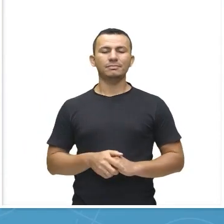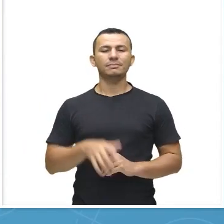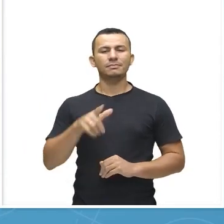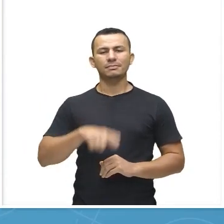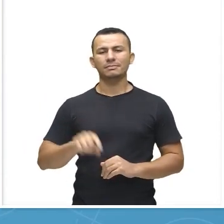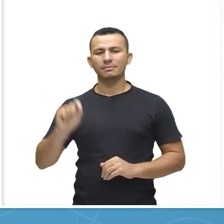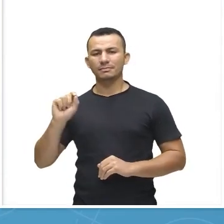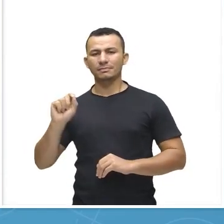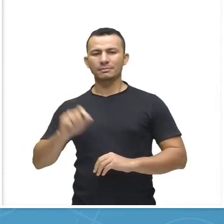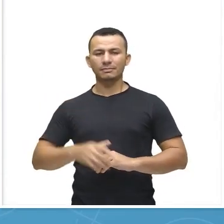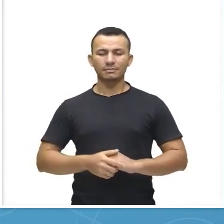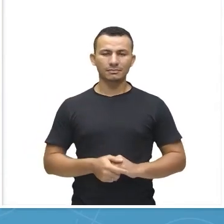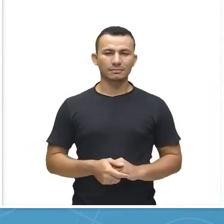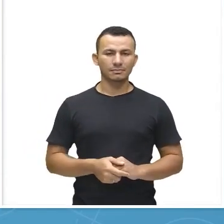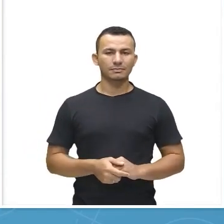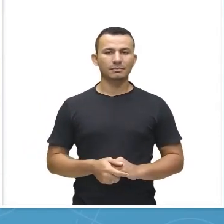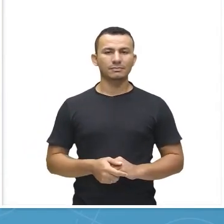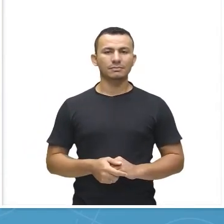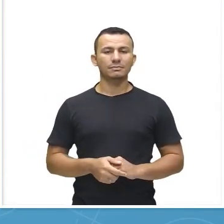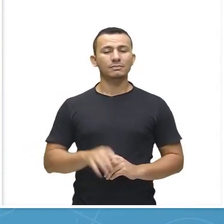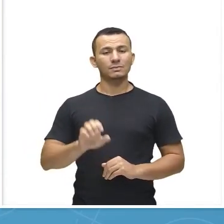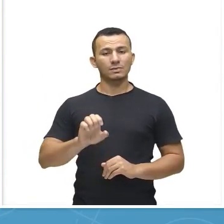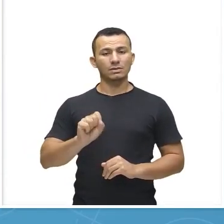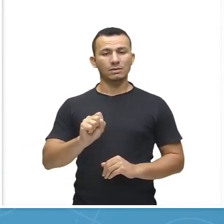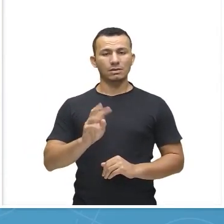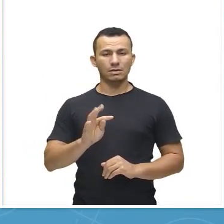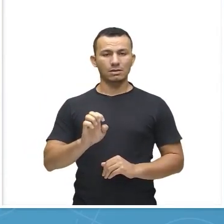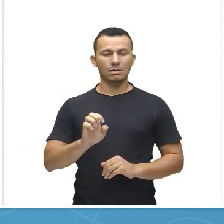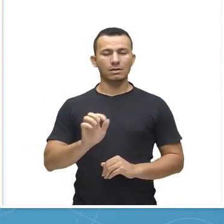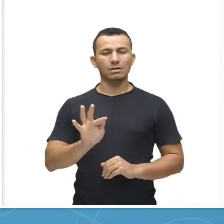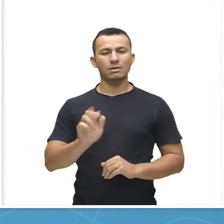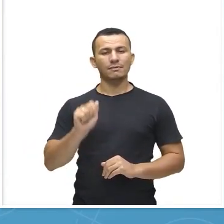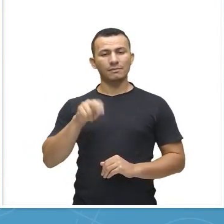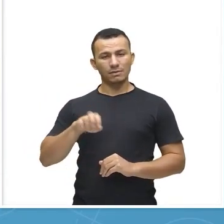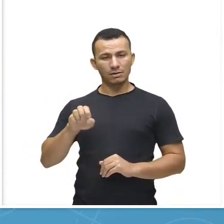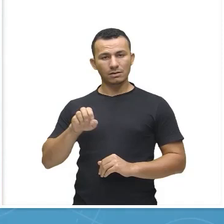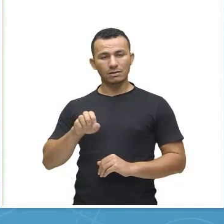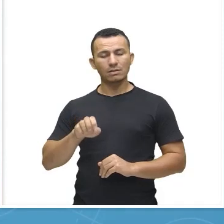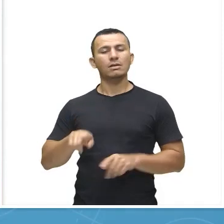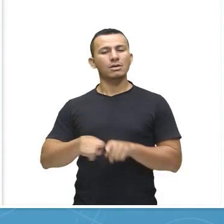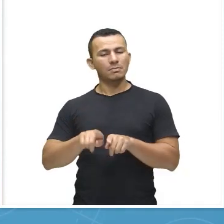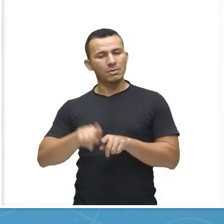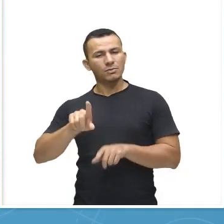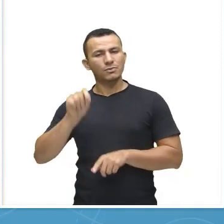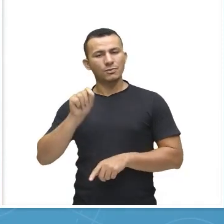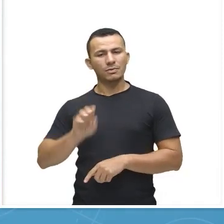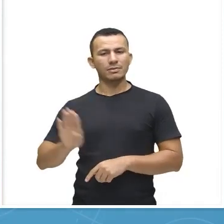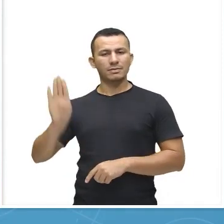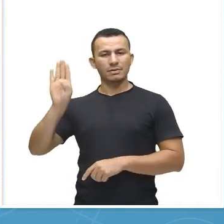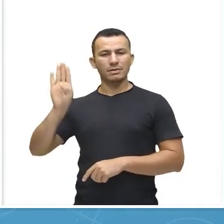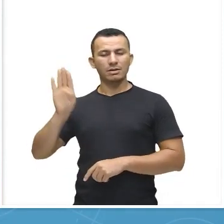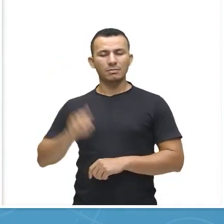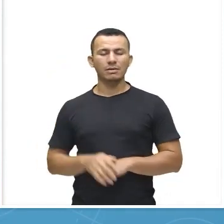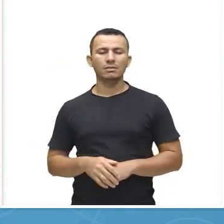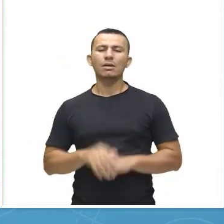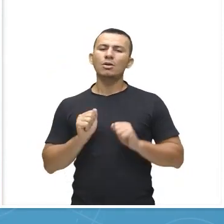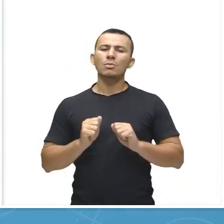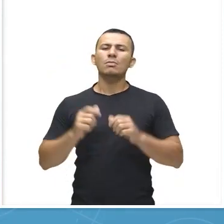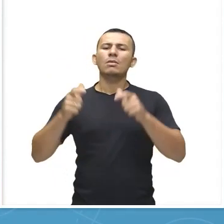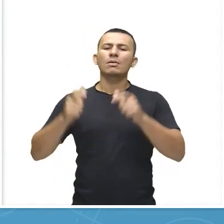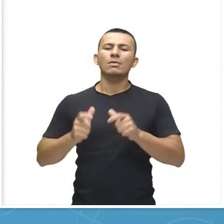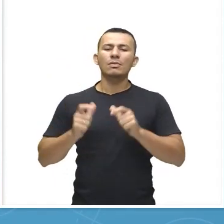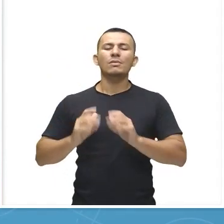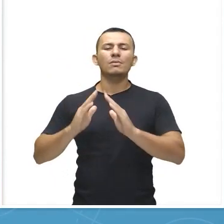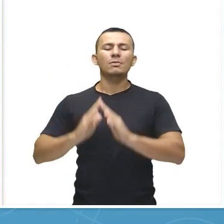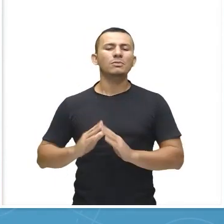aí. A Stephanie botou letra B também. Tá? Você pode colocar o município onde você está falando,